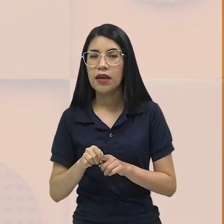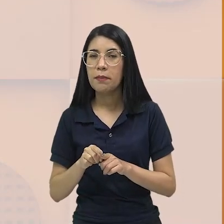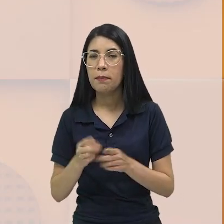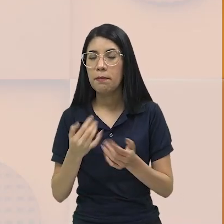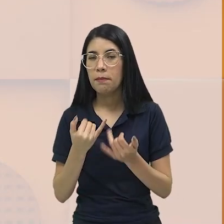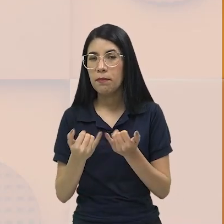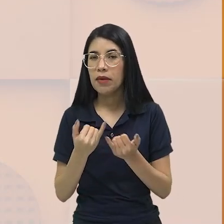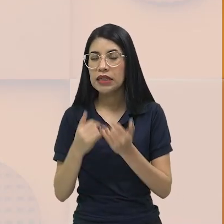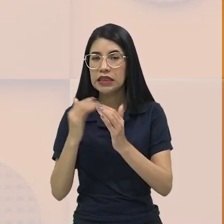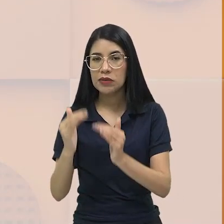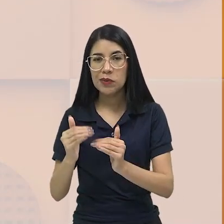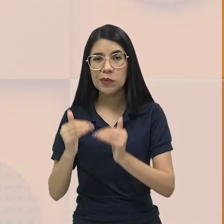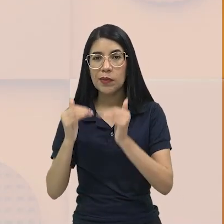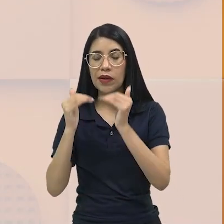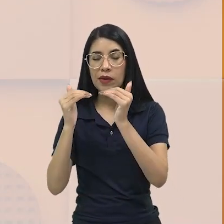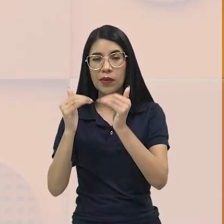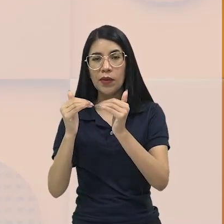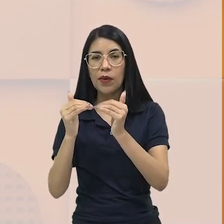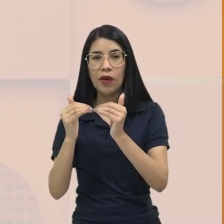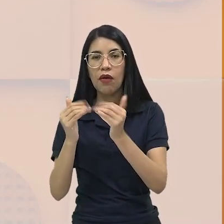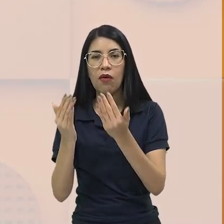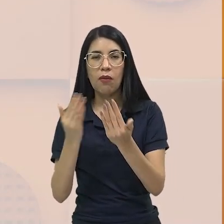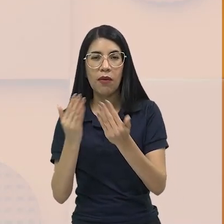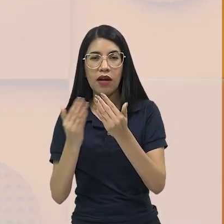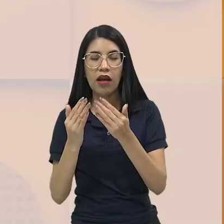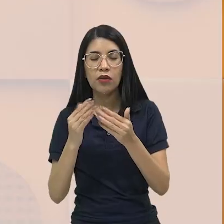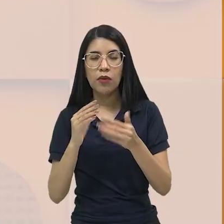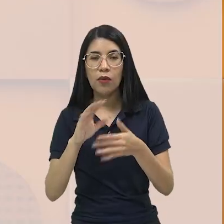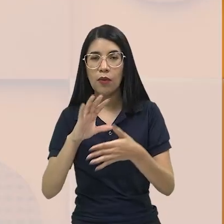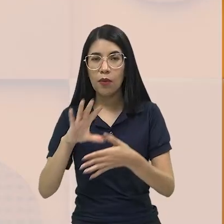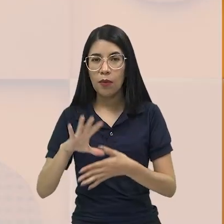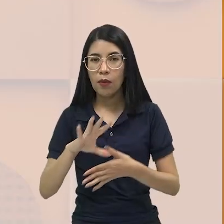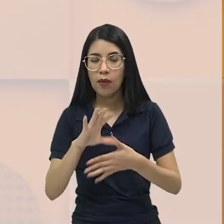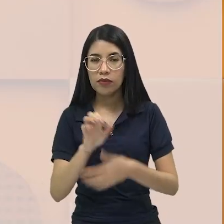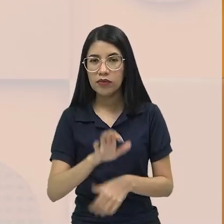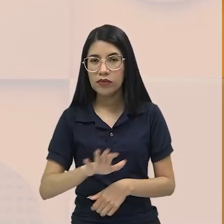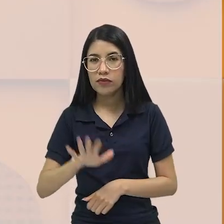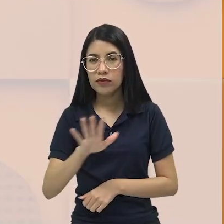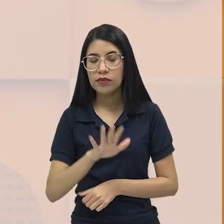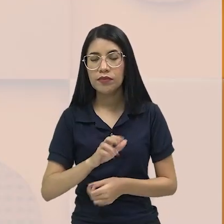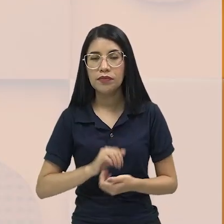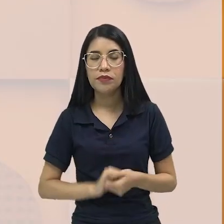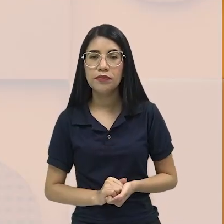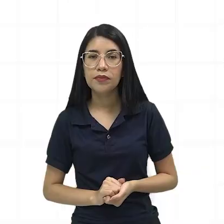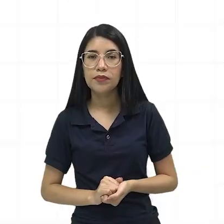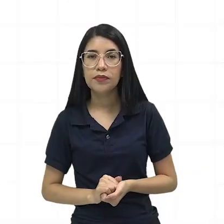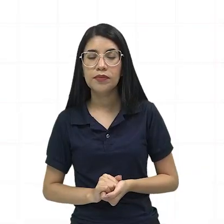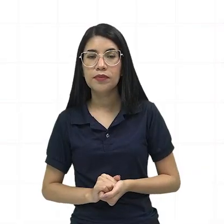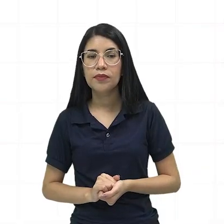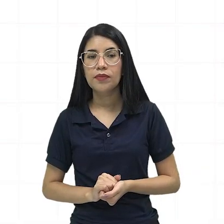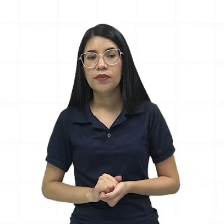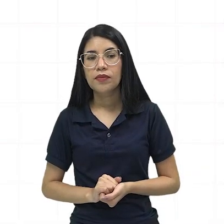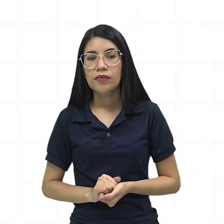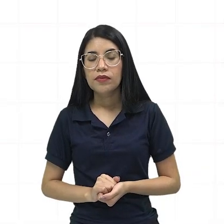superioridade que eles têm em relação aos demais povos das Américas. Vamos ao texto. Vamos lá, gente.